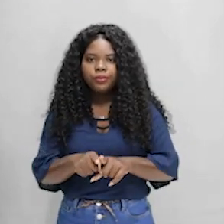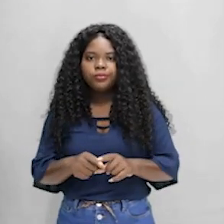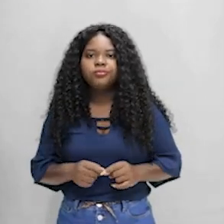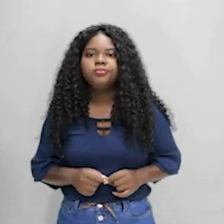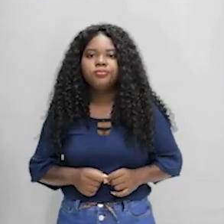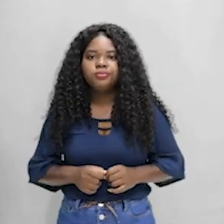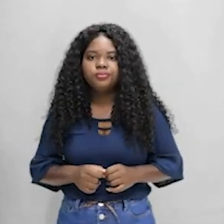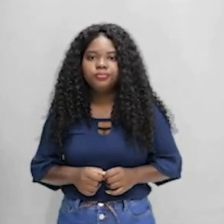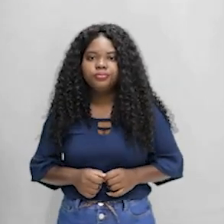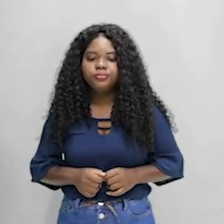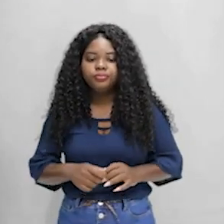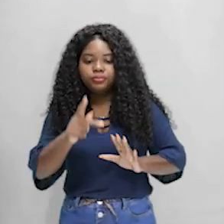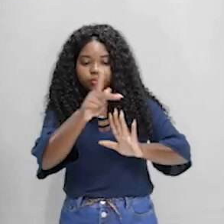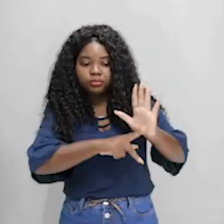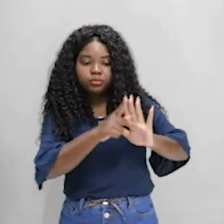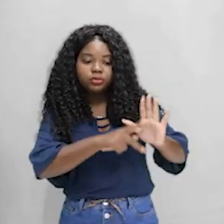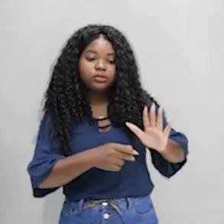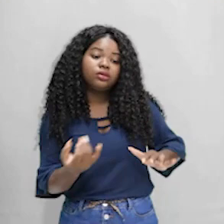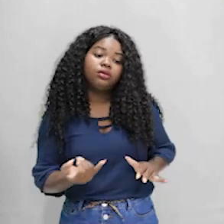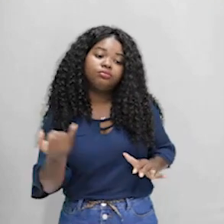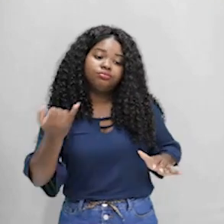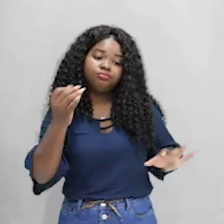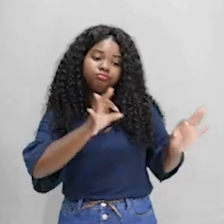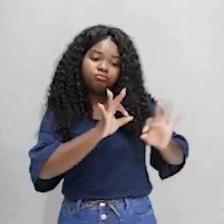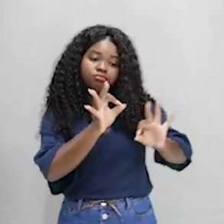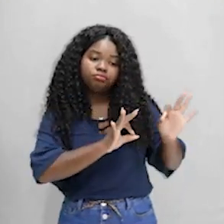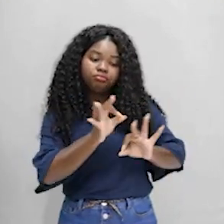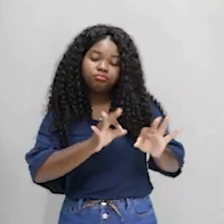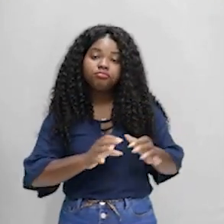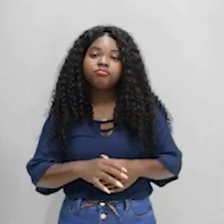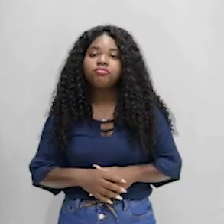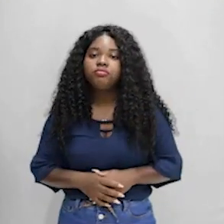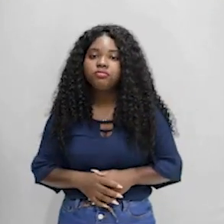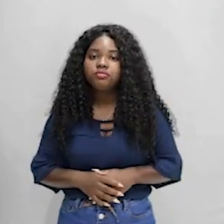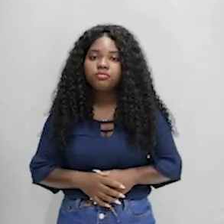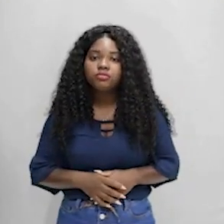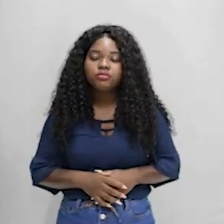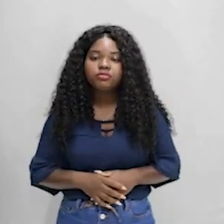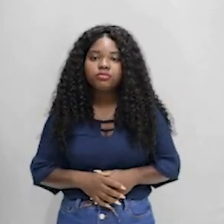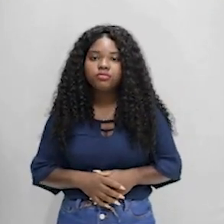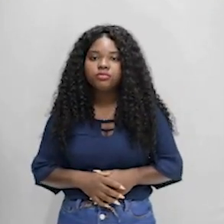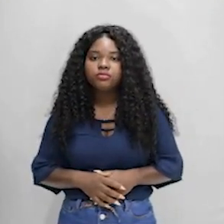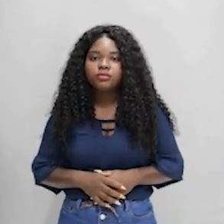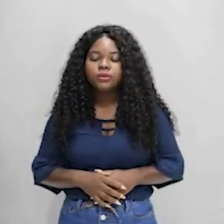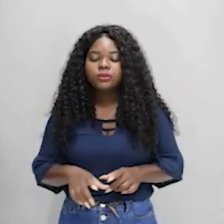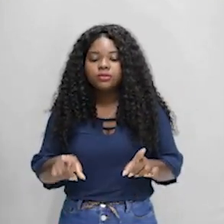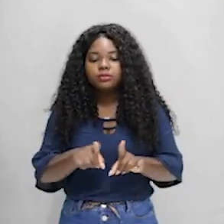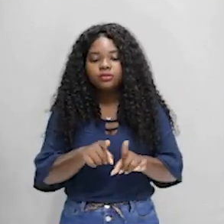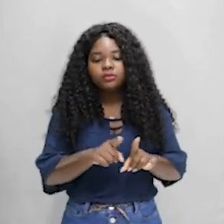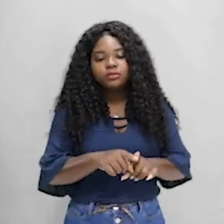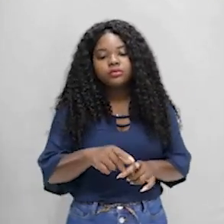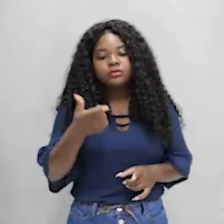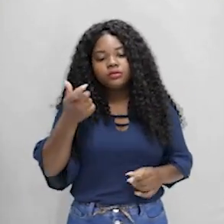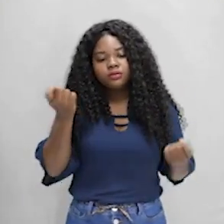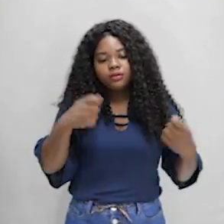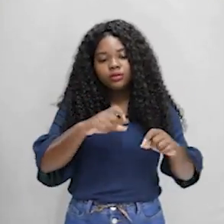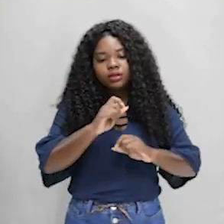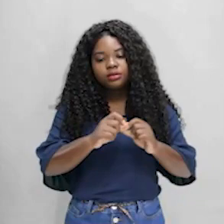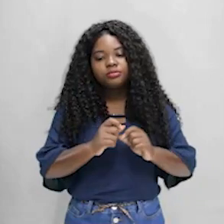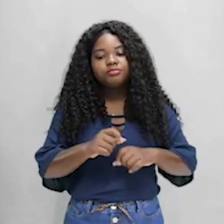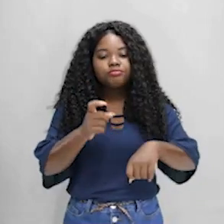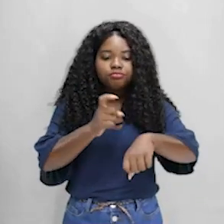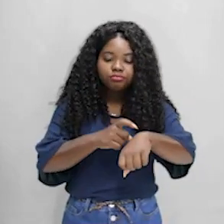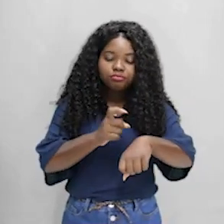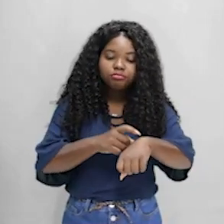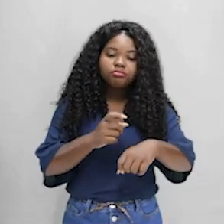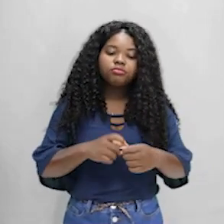já falei para vocês, o planejamento ele é essencial, a organização. E essas avaliações são realizadas o tempo